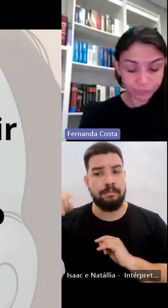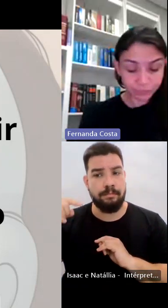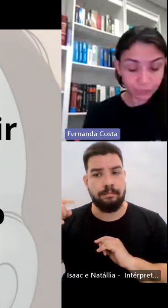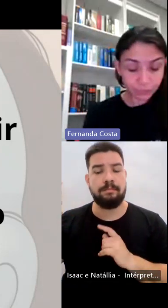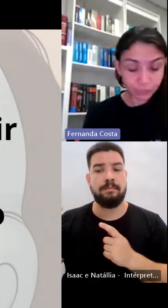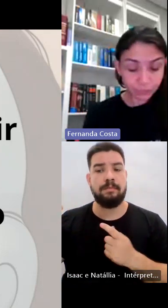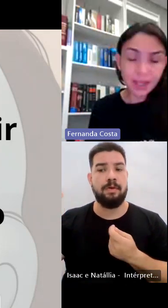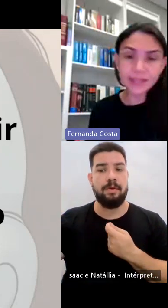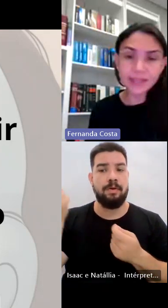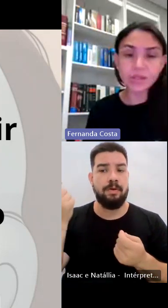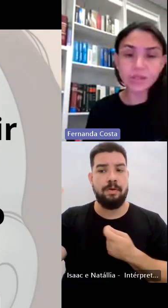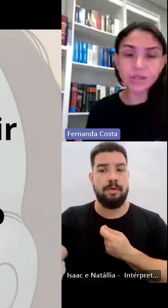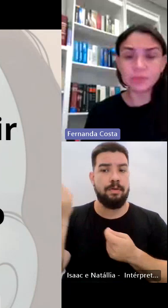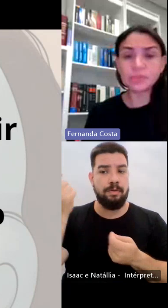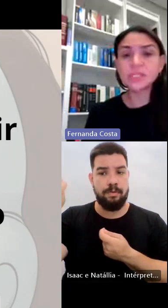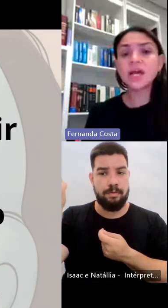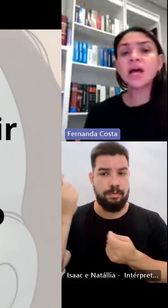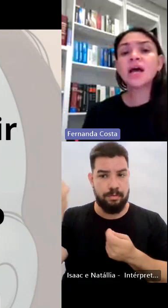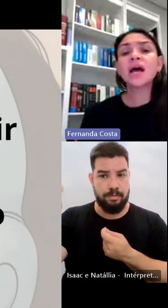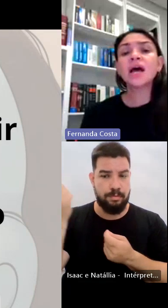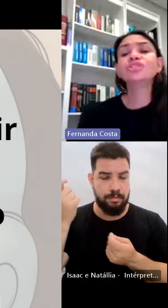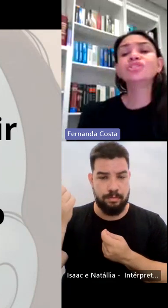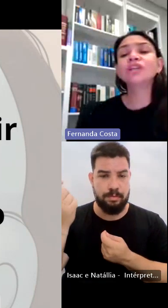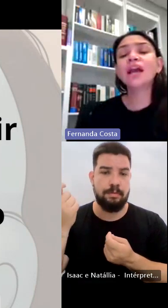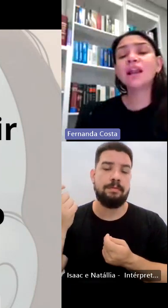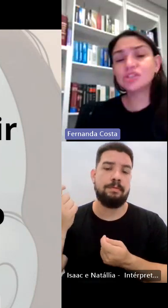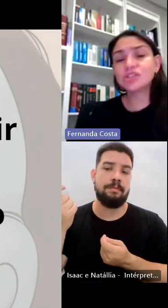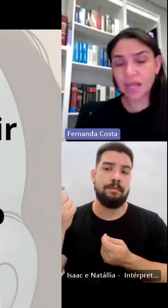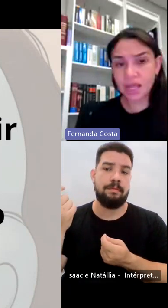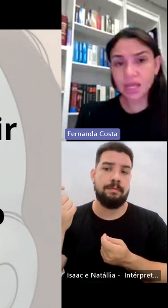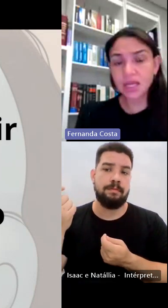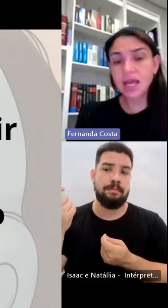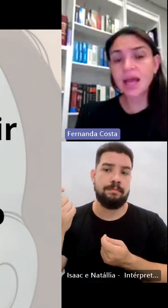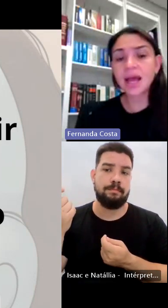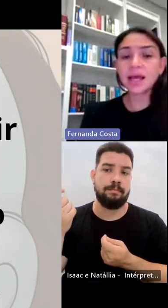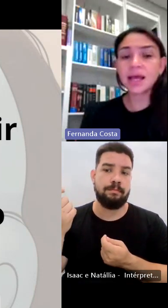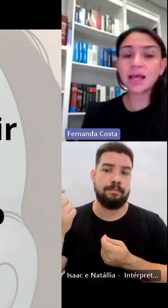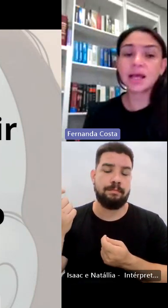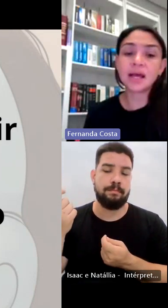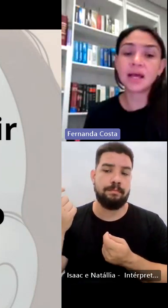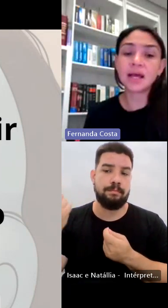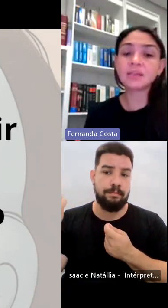controle que nós temos de relacionar